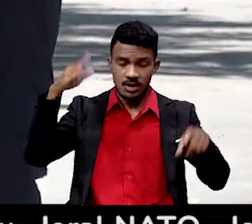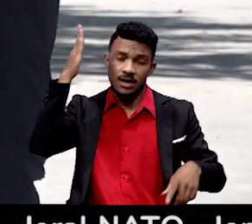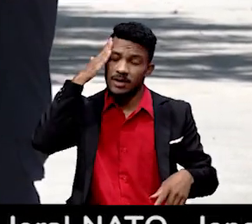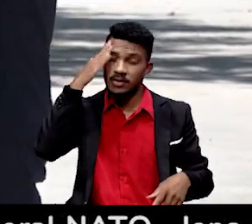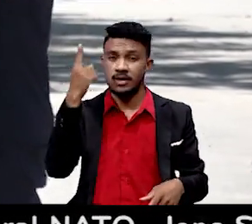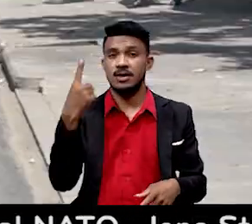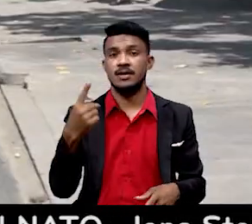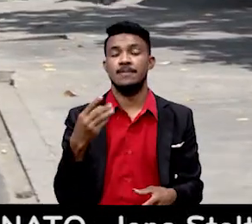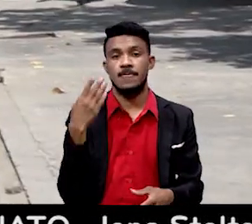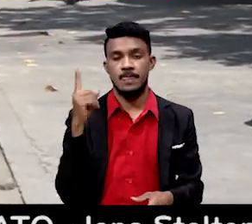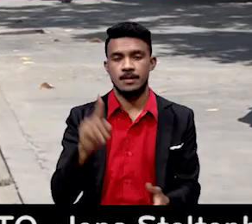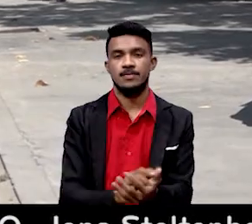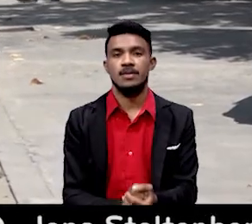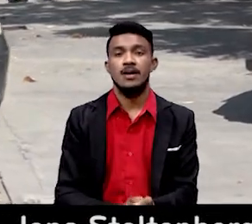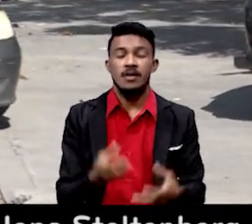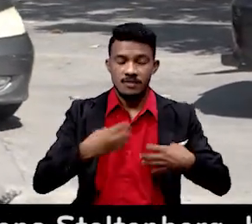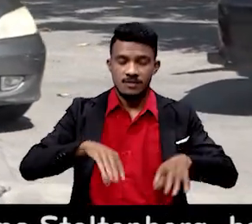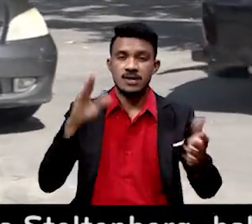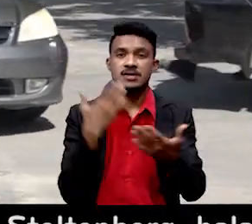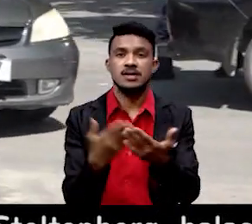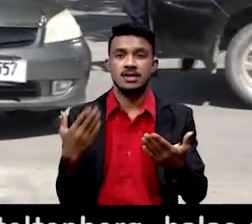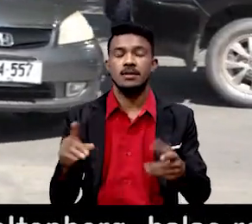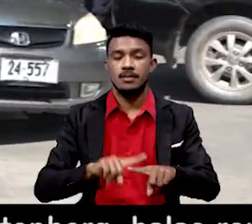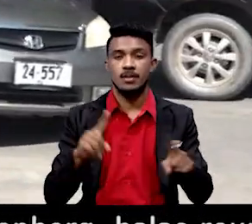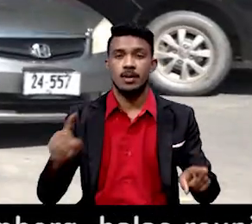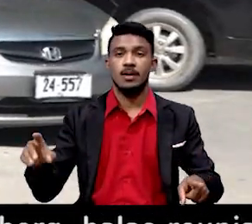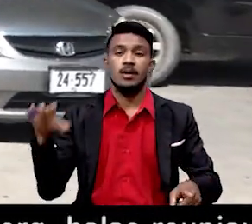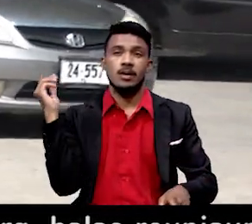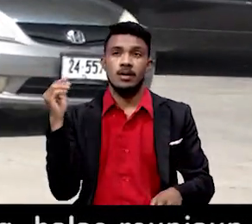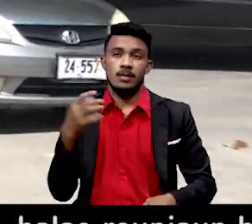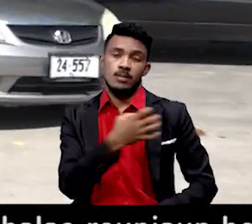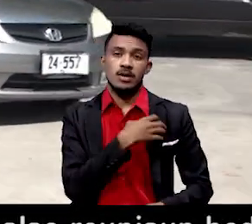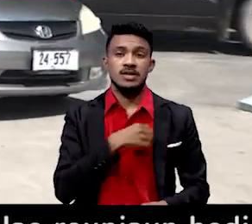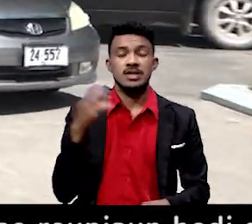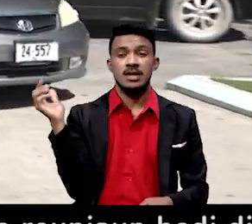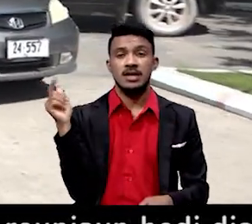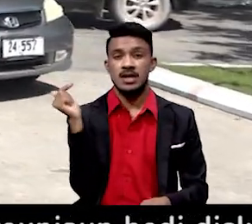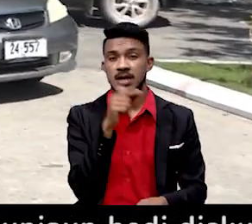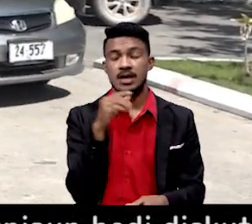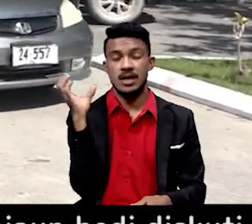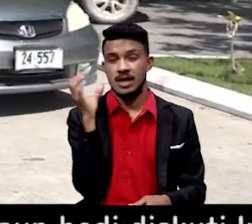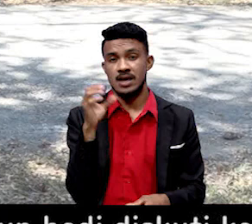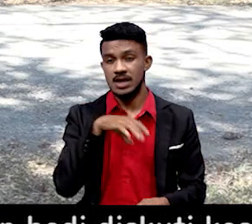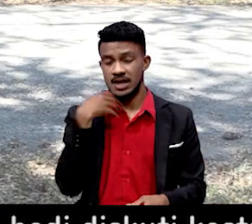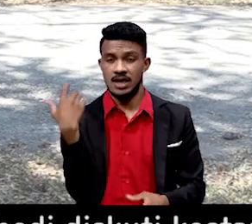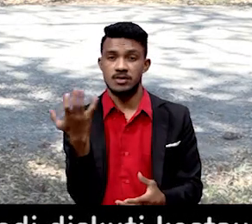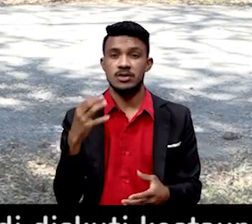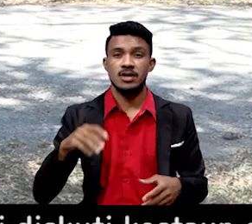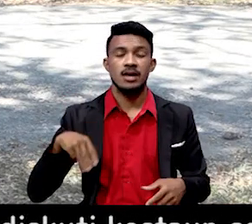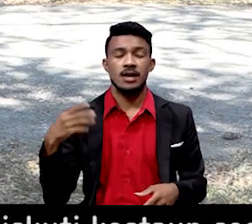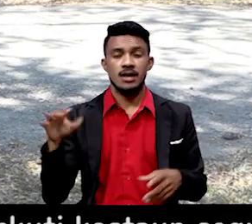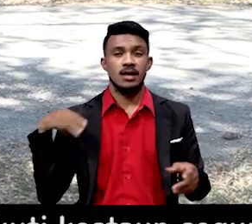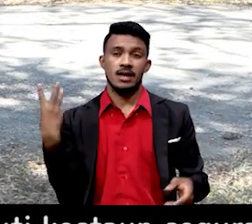bafansan polisi mai dan imla tak matega ante ita tengah serfil ba uma ante ita ba